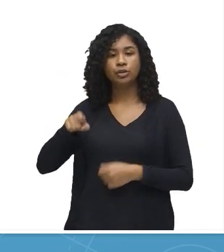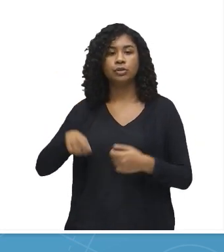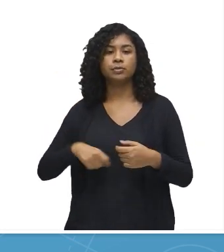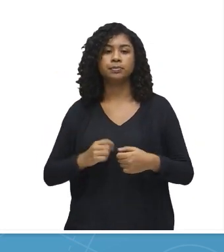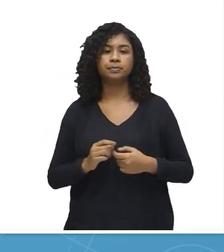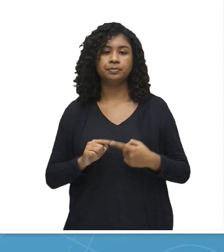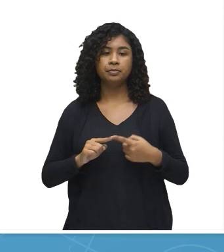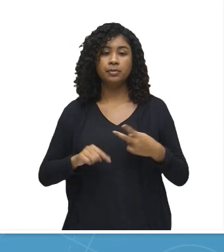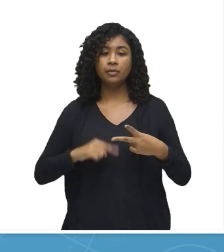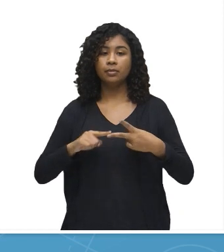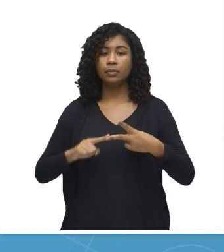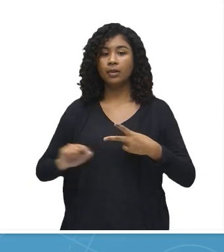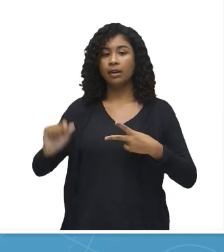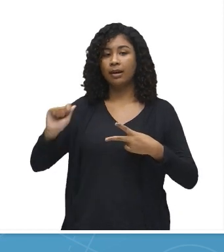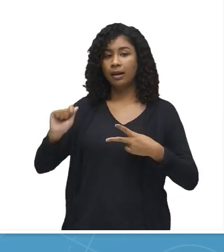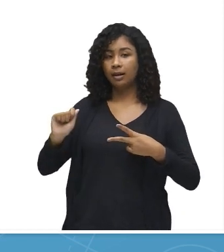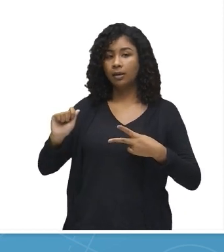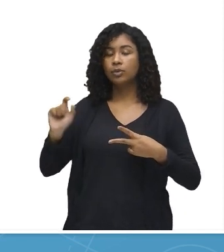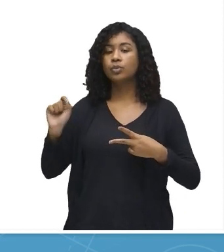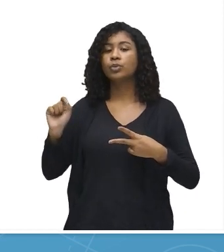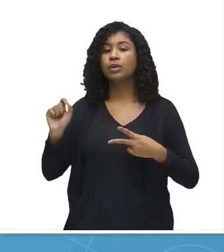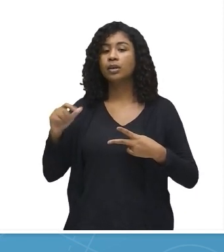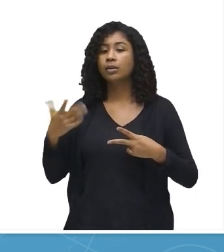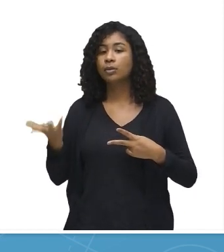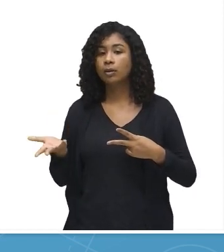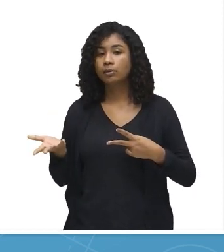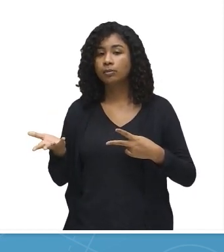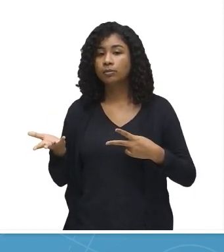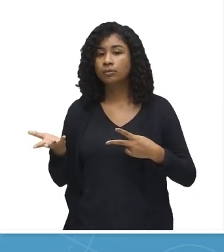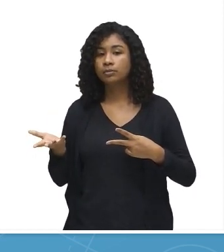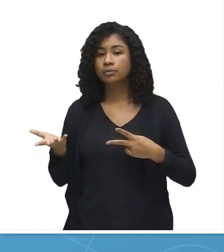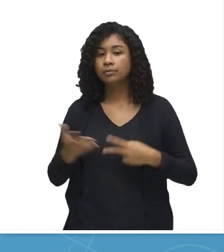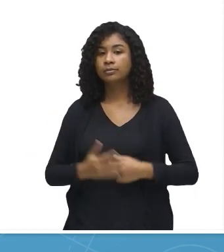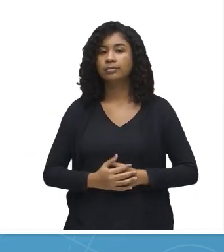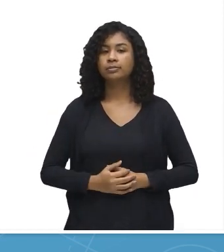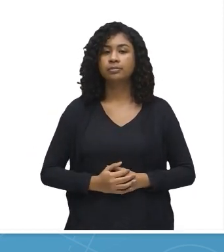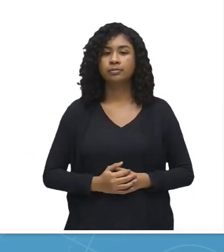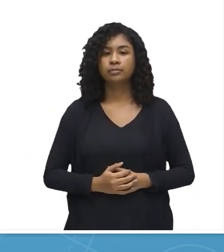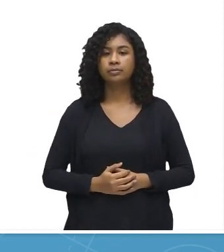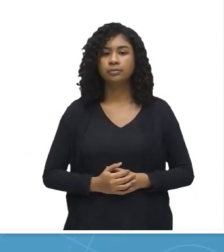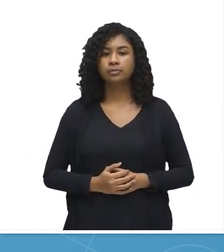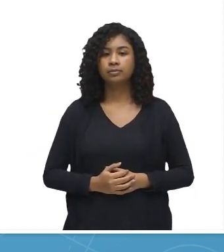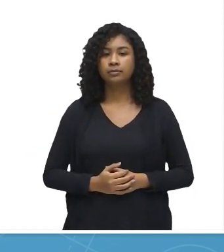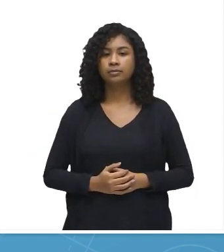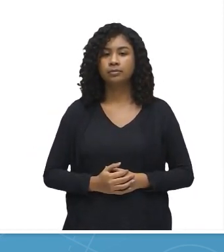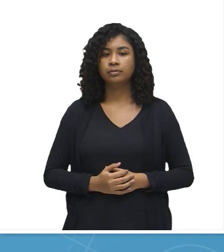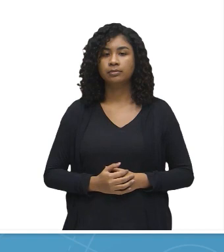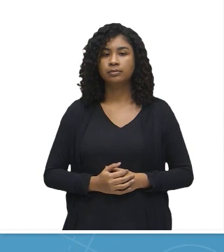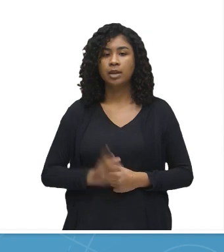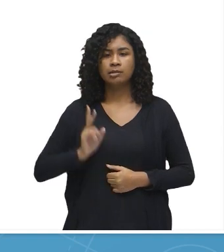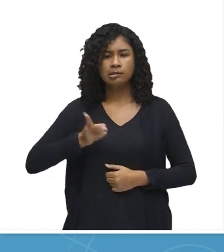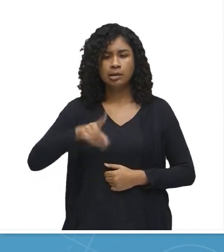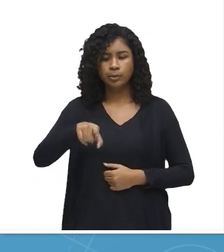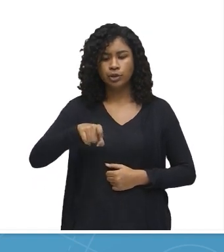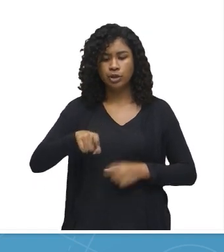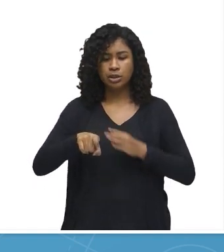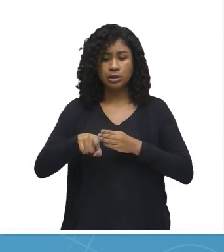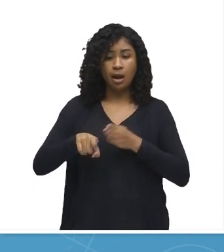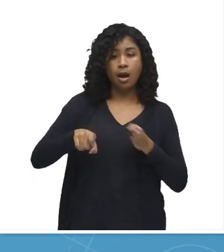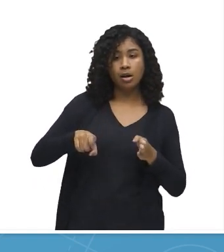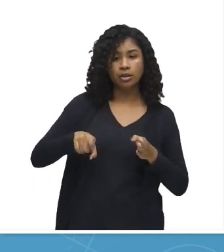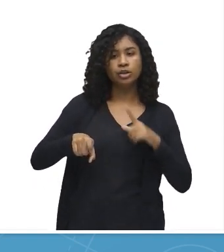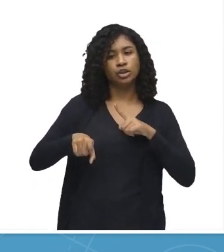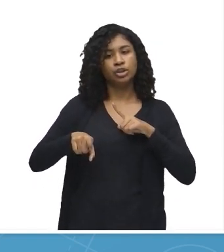Quanto vale o A? O A é esse carinha aqui, ó, que está na frente do x ao quadrado. Então aqui vai